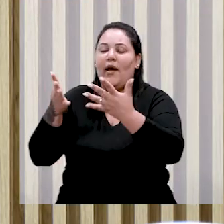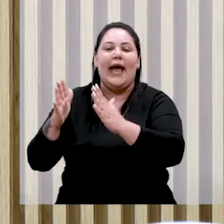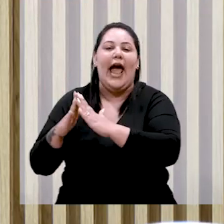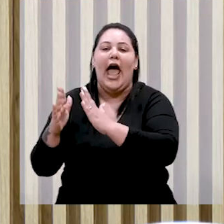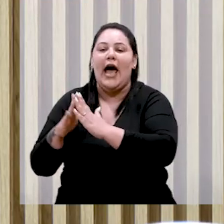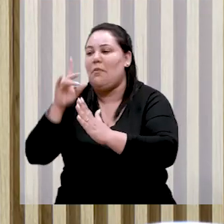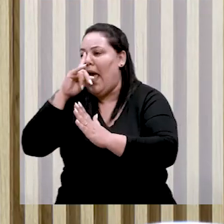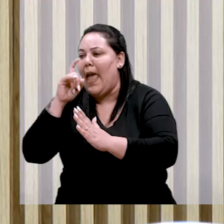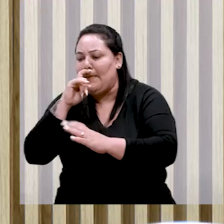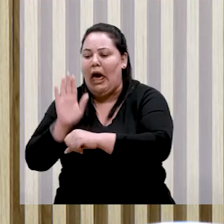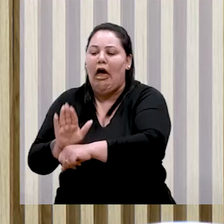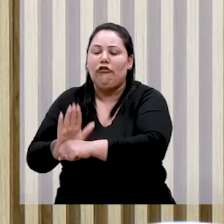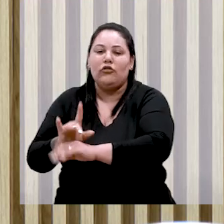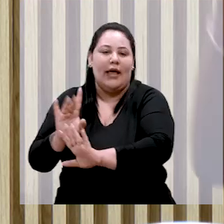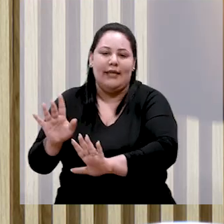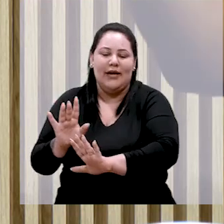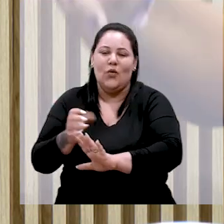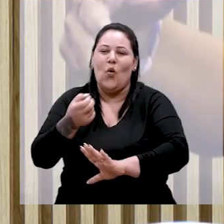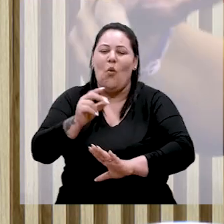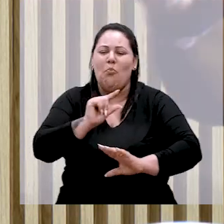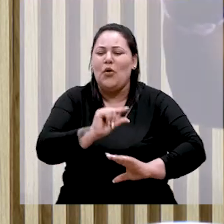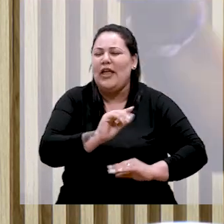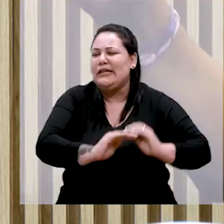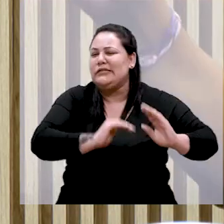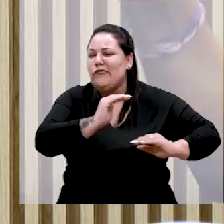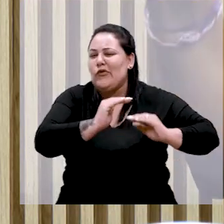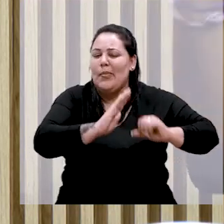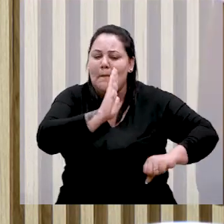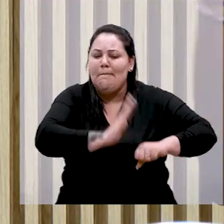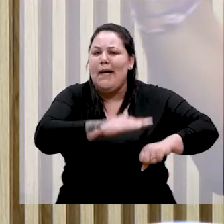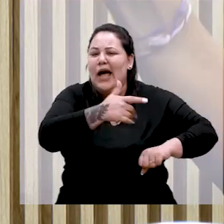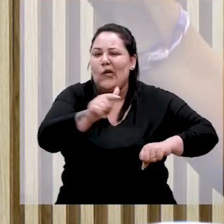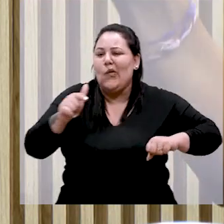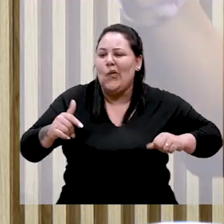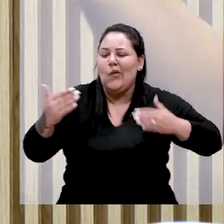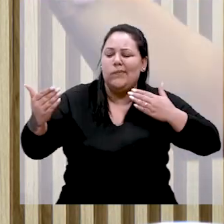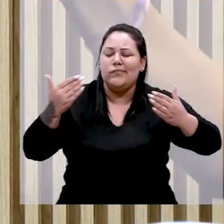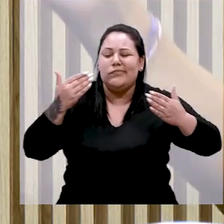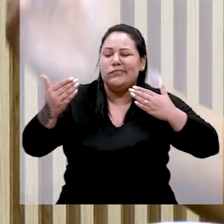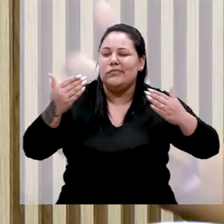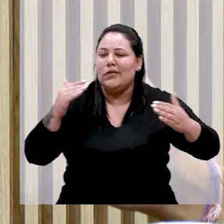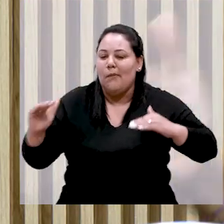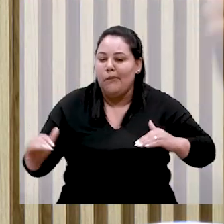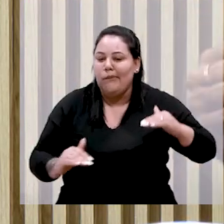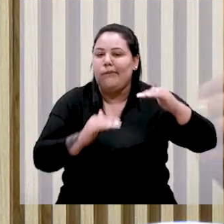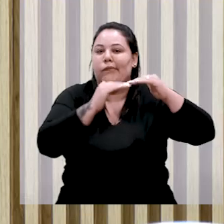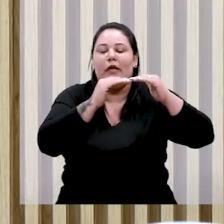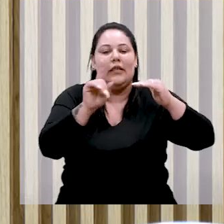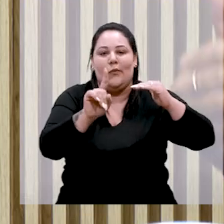em casa, ou que está um pouquinho mais avançada, mas que daqui a pouco vai chegar no mesmo nível dos